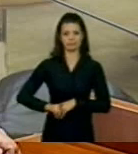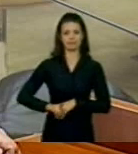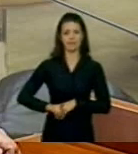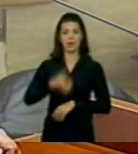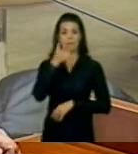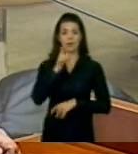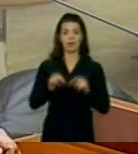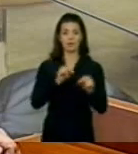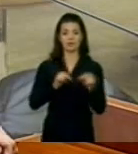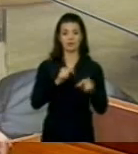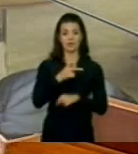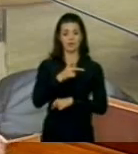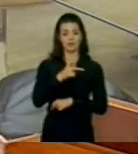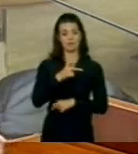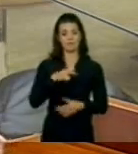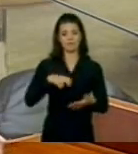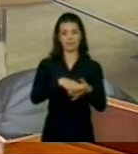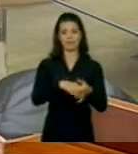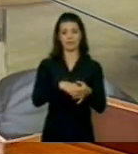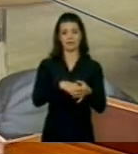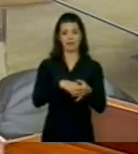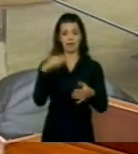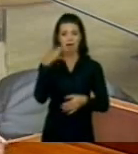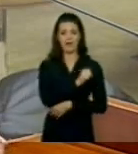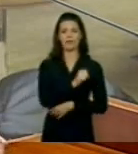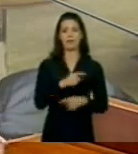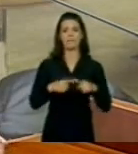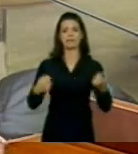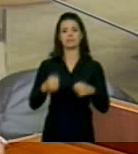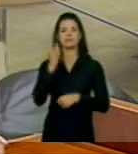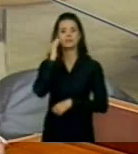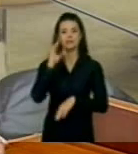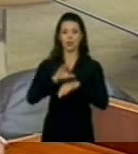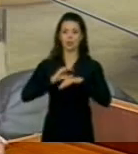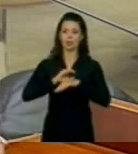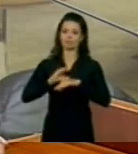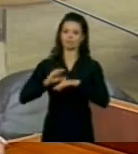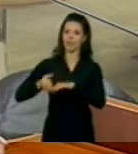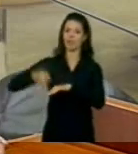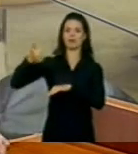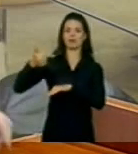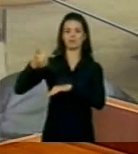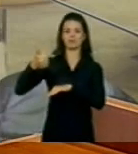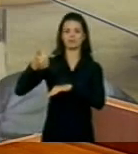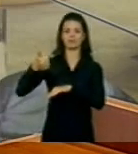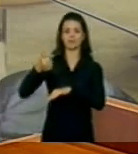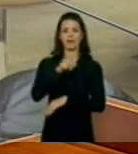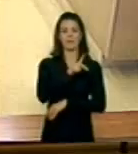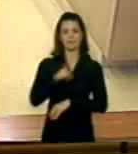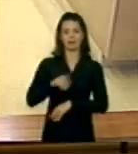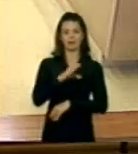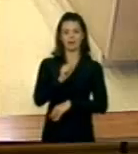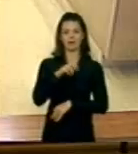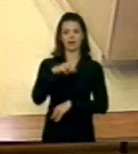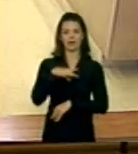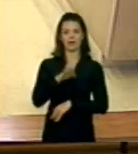sistema punitivo, é preciso reafirmar a soberania da Constituição. A ministra Carmen Lúcia, presidente dessa corte,